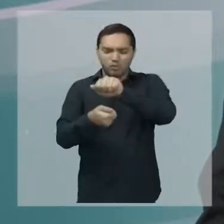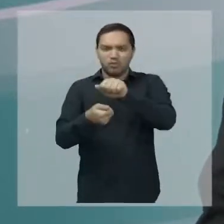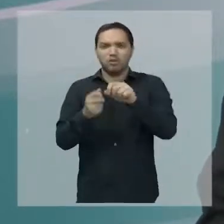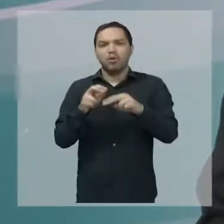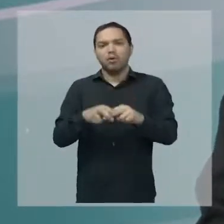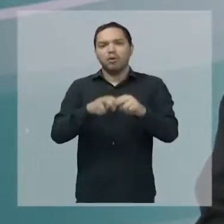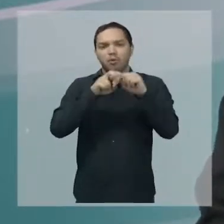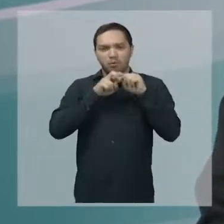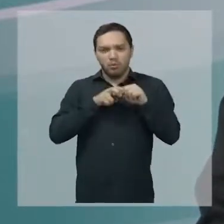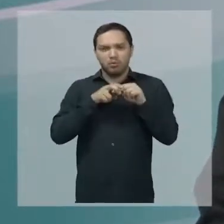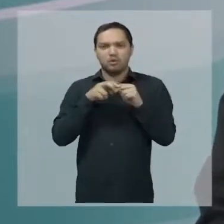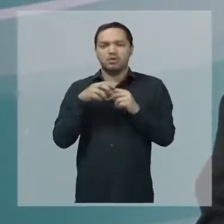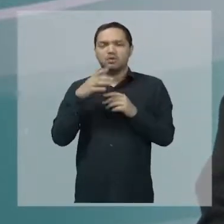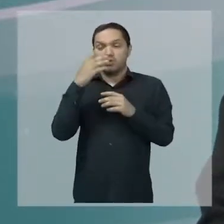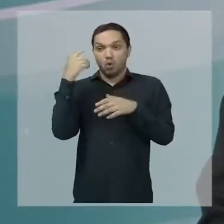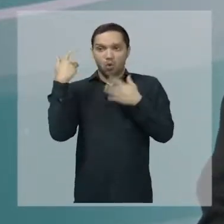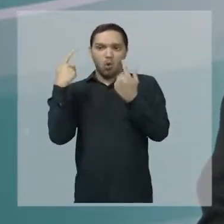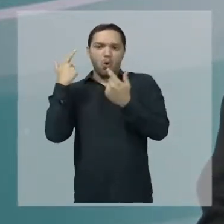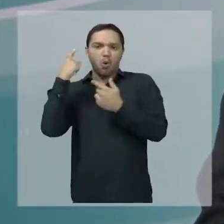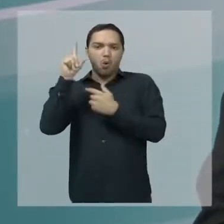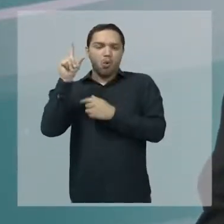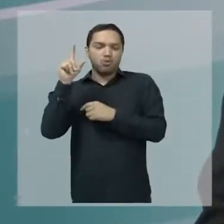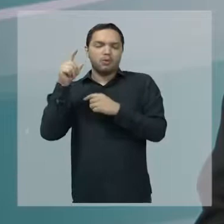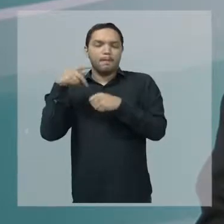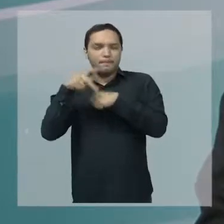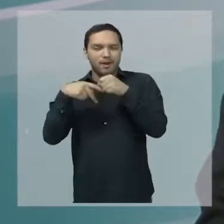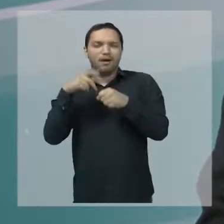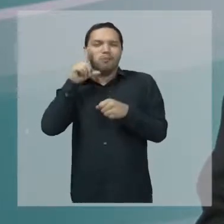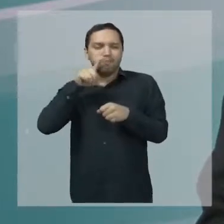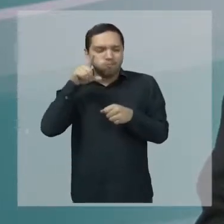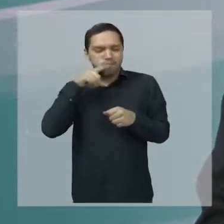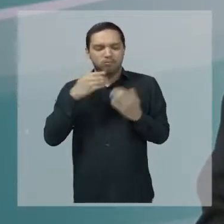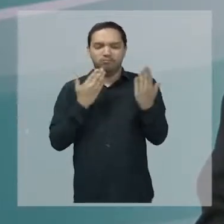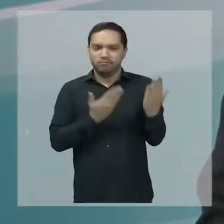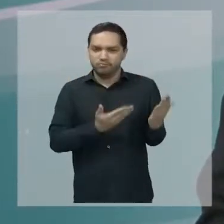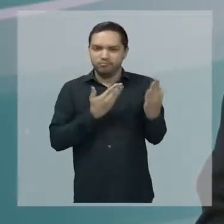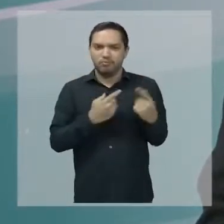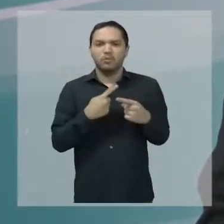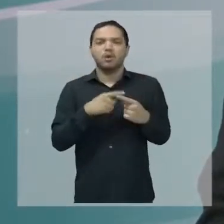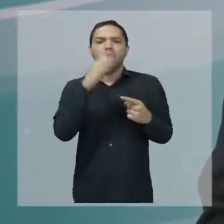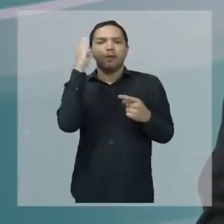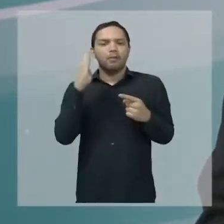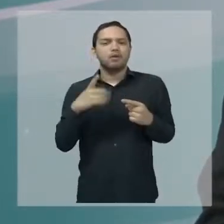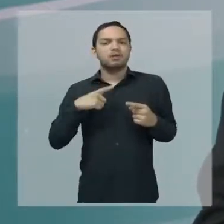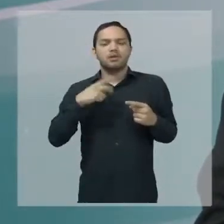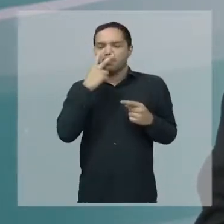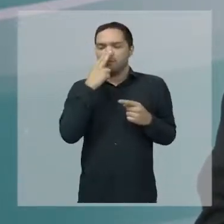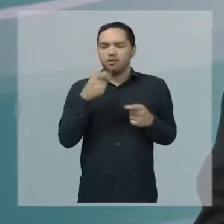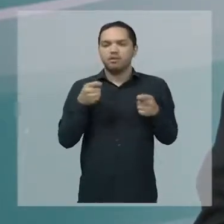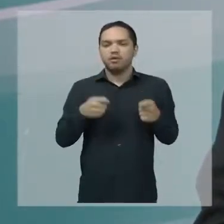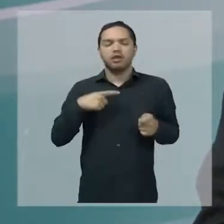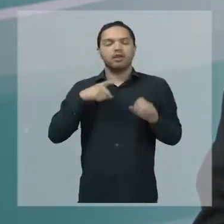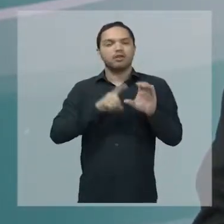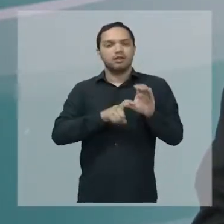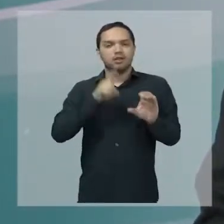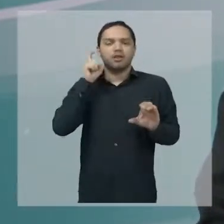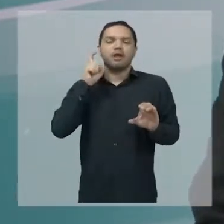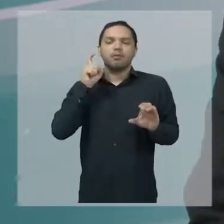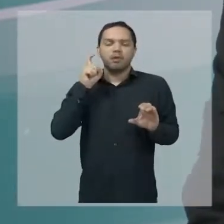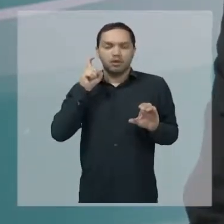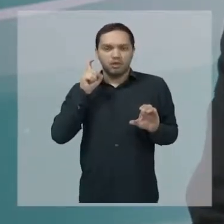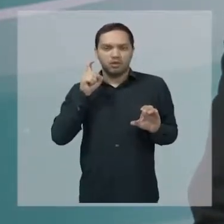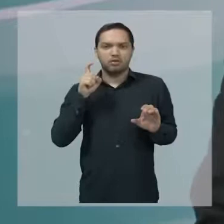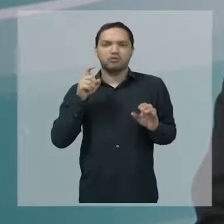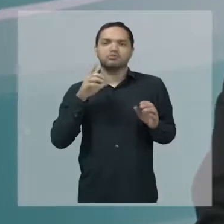isso inspira a desconfiança do outro lado. Até então, o Brasil tinha uma autoridade internacional porque mostrava a independência